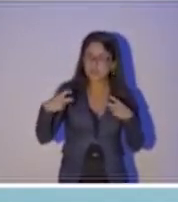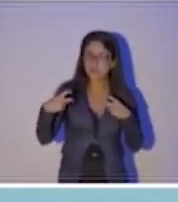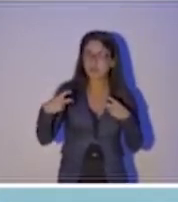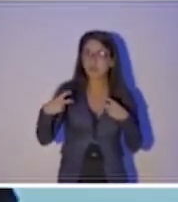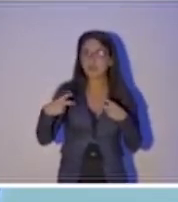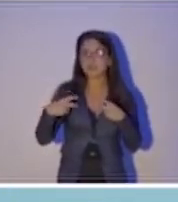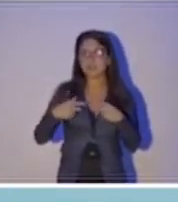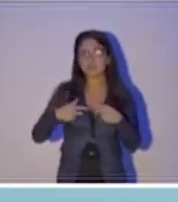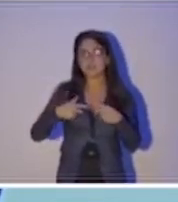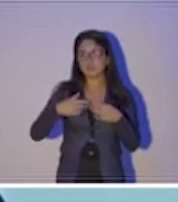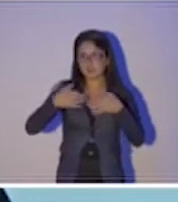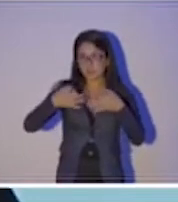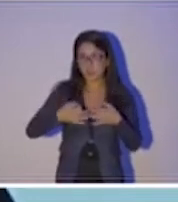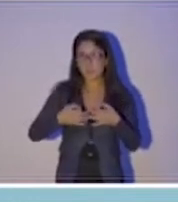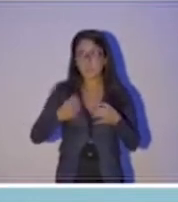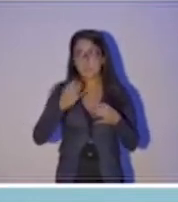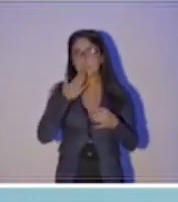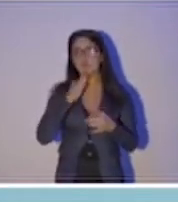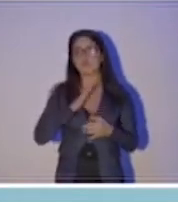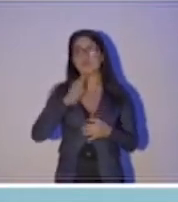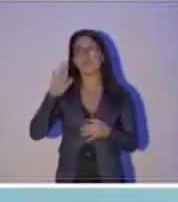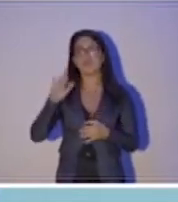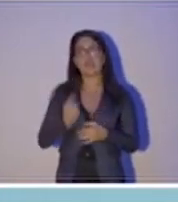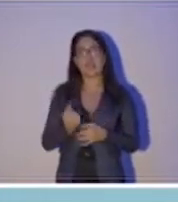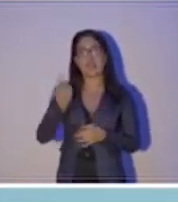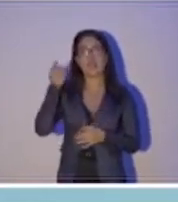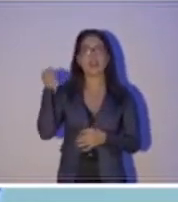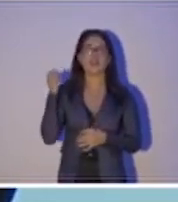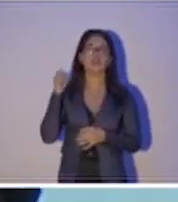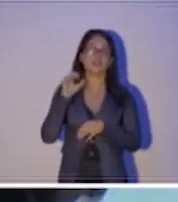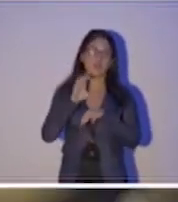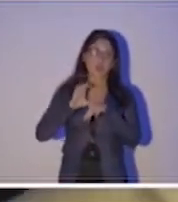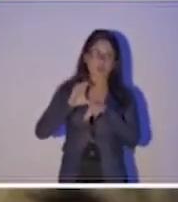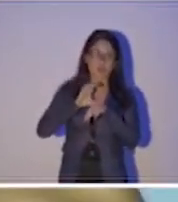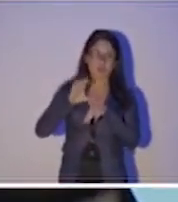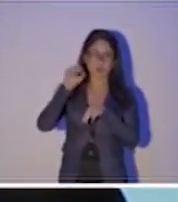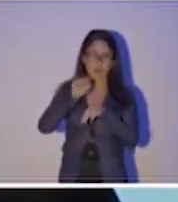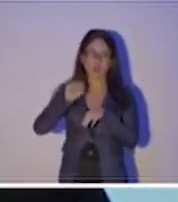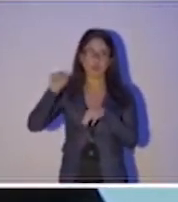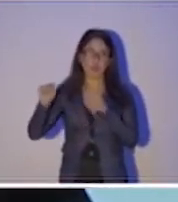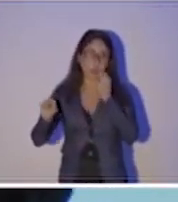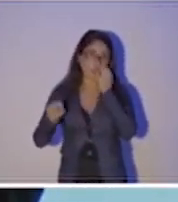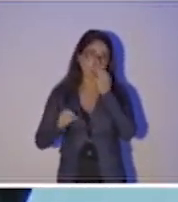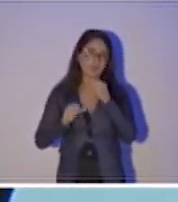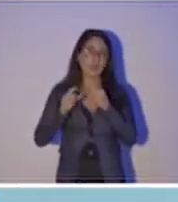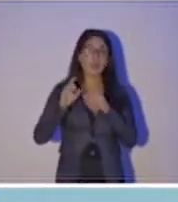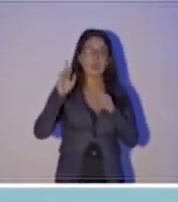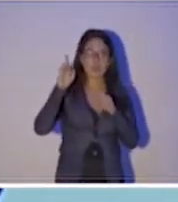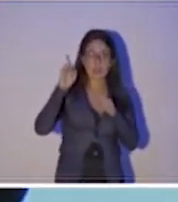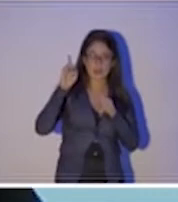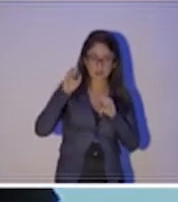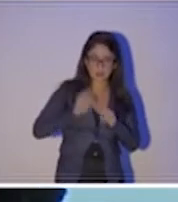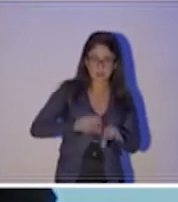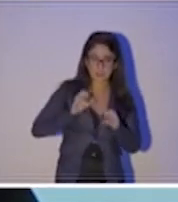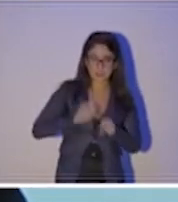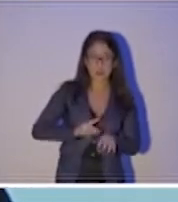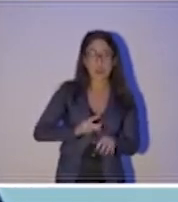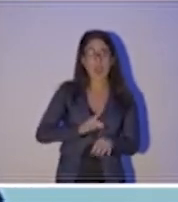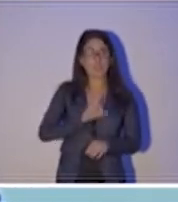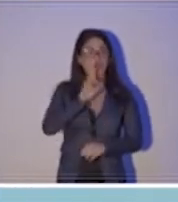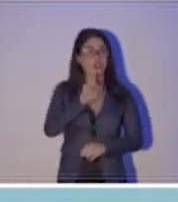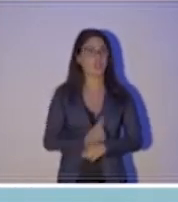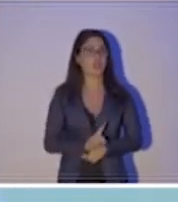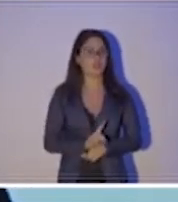que a promessa de cidadania feita em 88, de que educação é um direito, não um privilégio, seja garantido a todo e